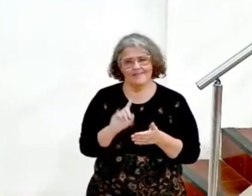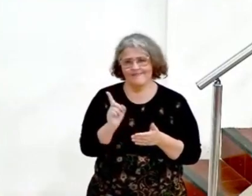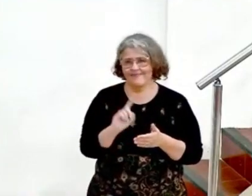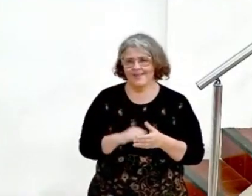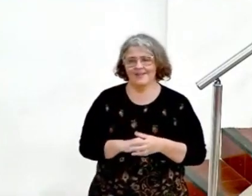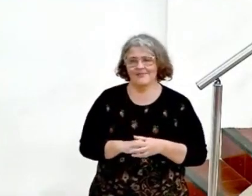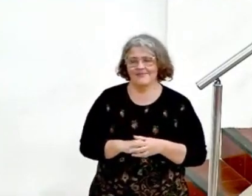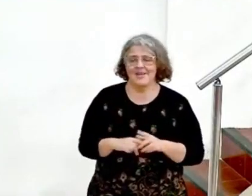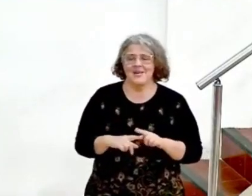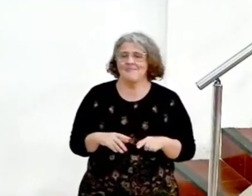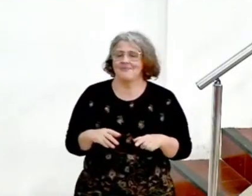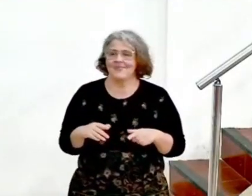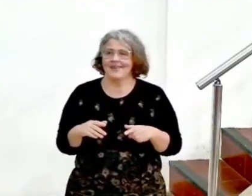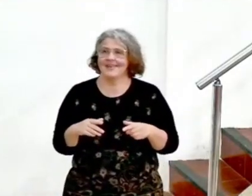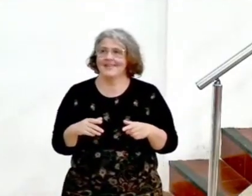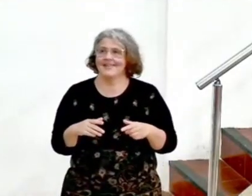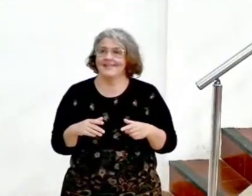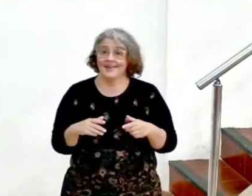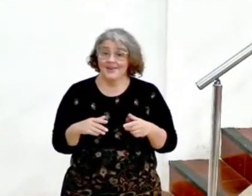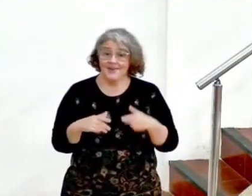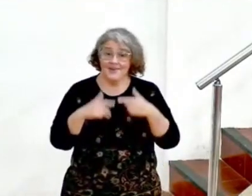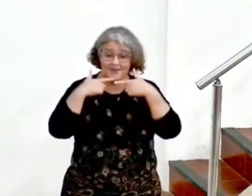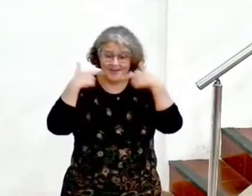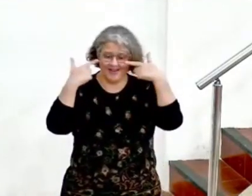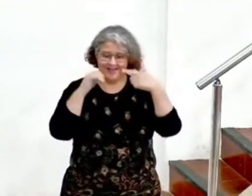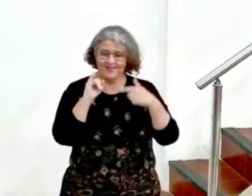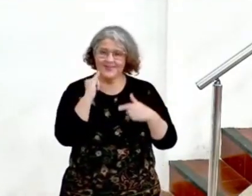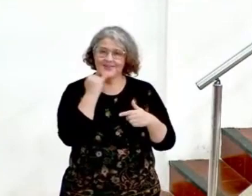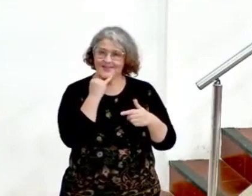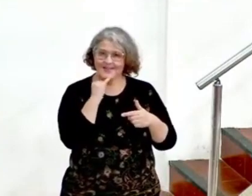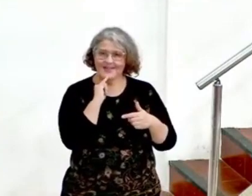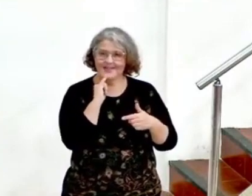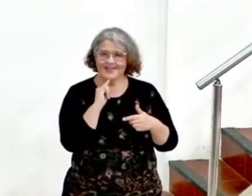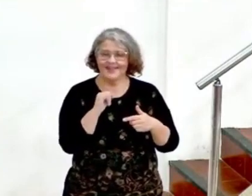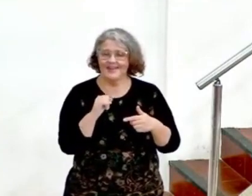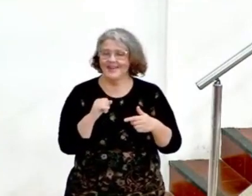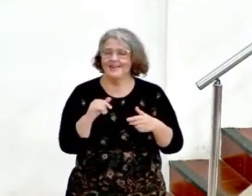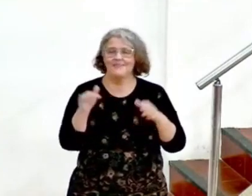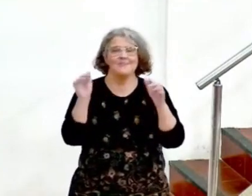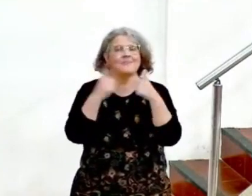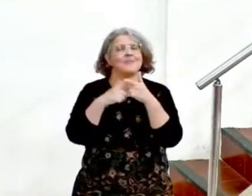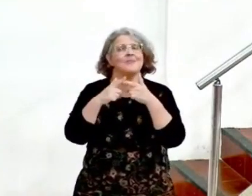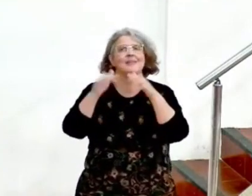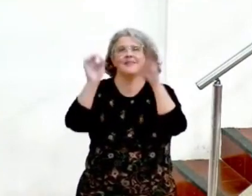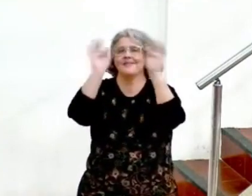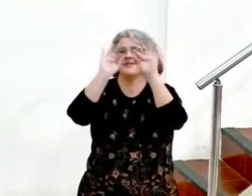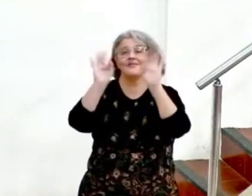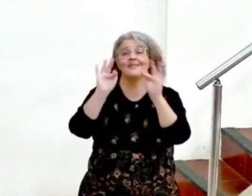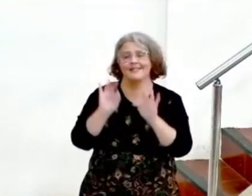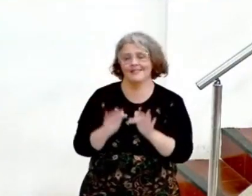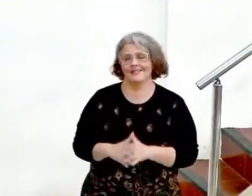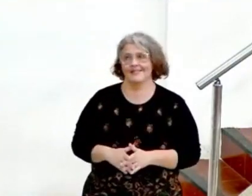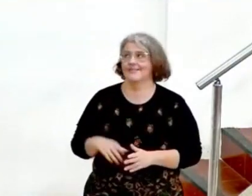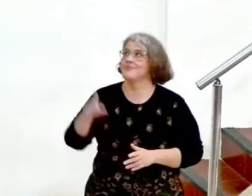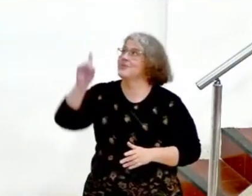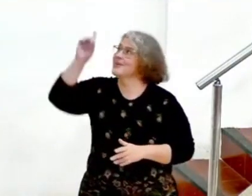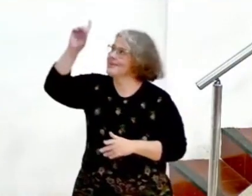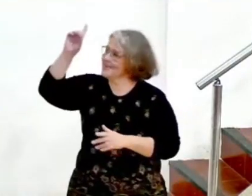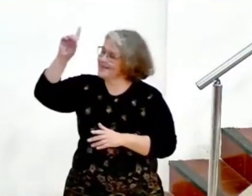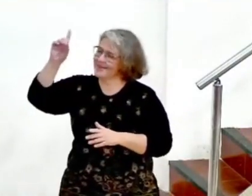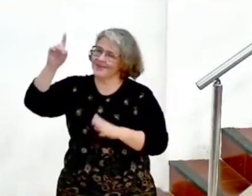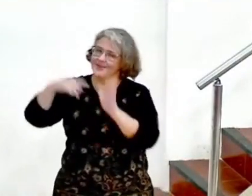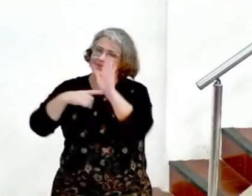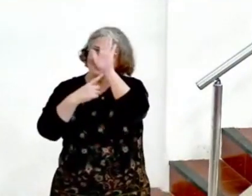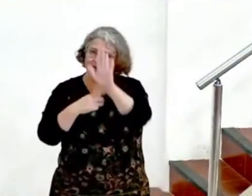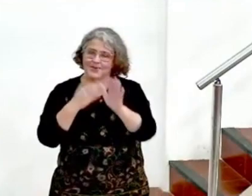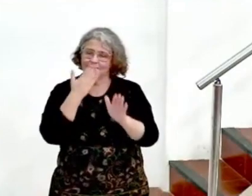cumpriu a sua promessa. Abraão então obedece a Deus e dá o nome ao seu filho. E não só dá o nome, mas